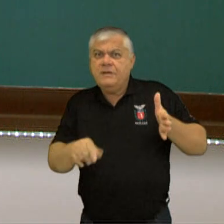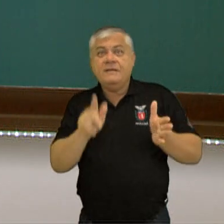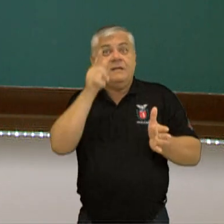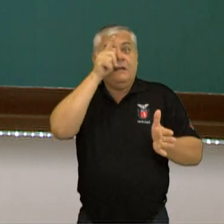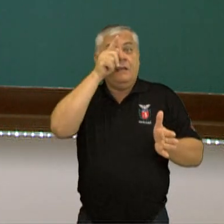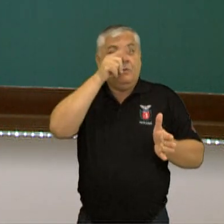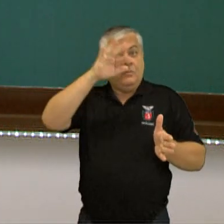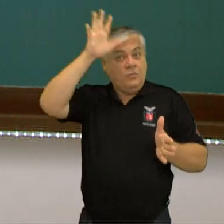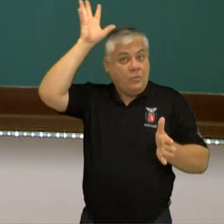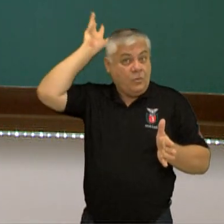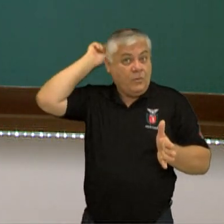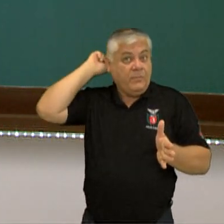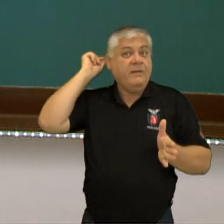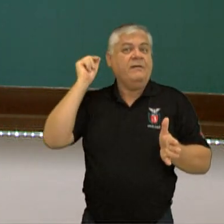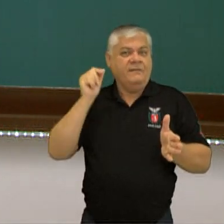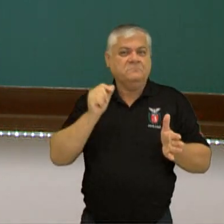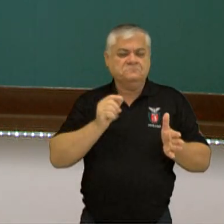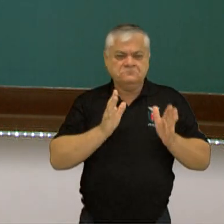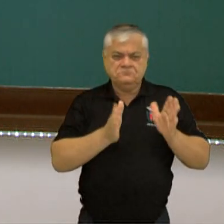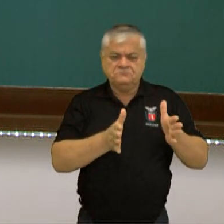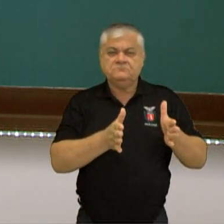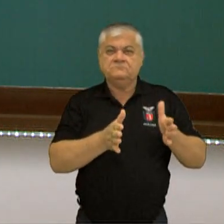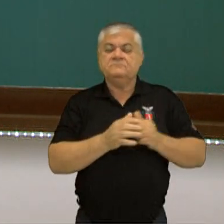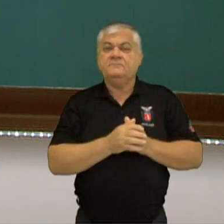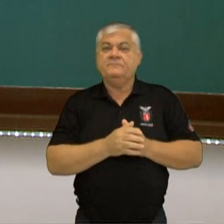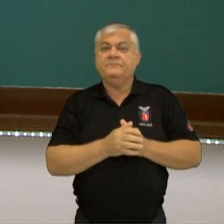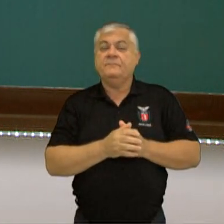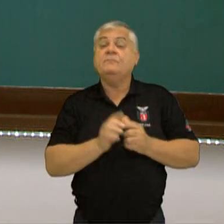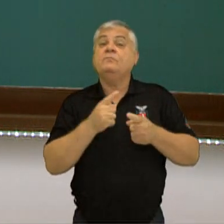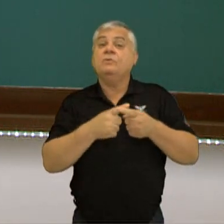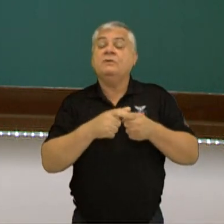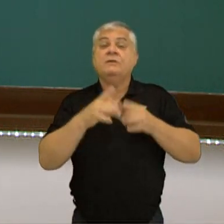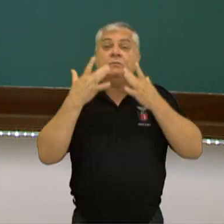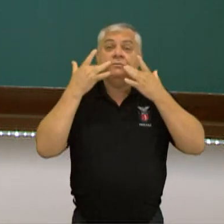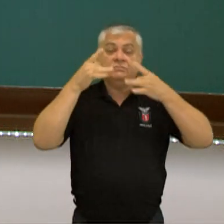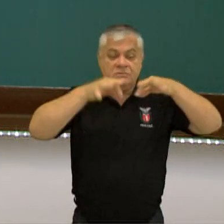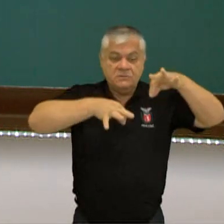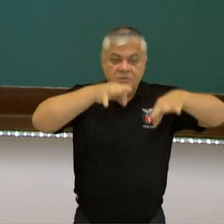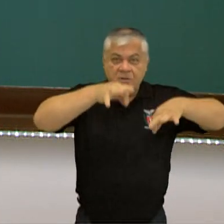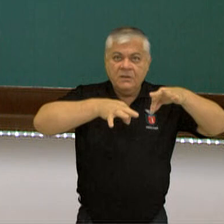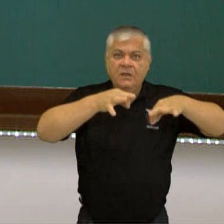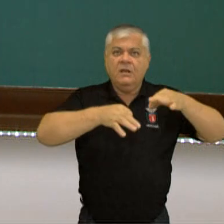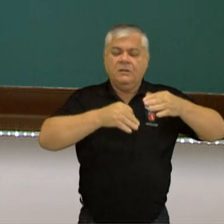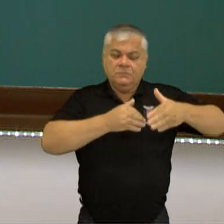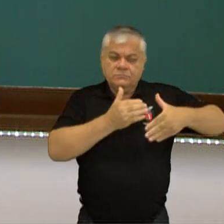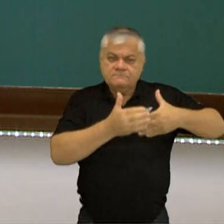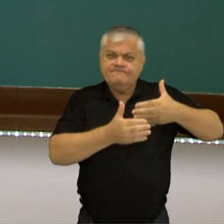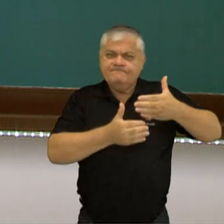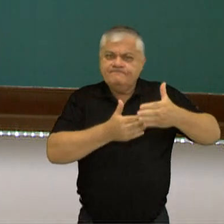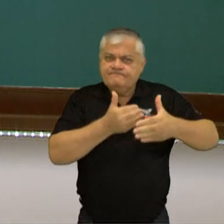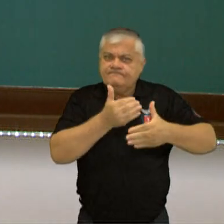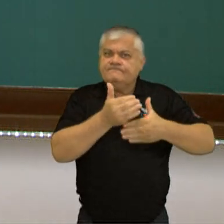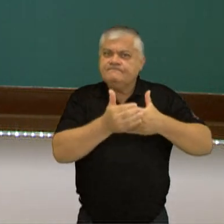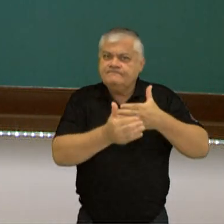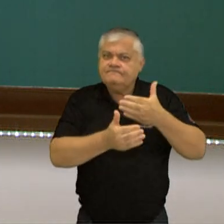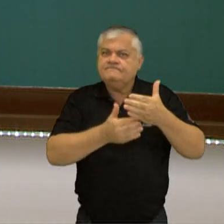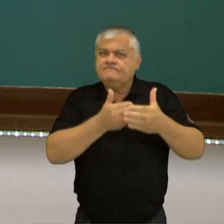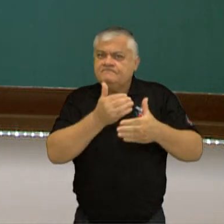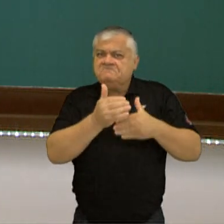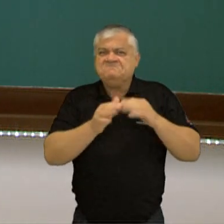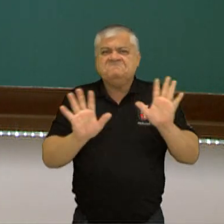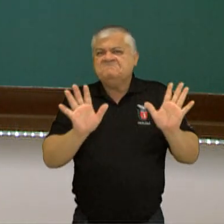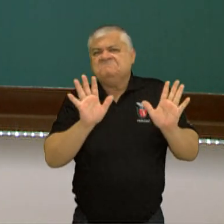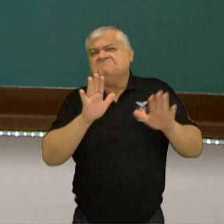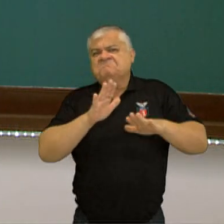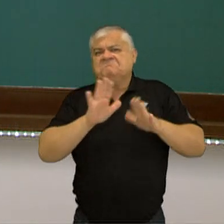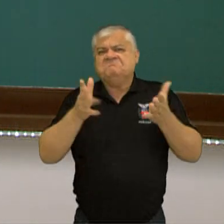greco-romana. Essa concepção, né? E o teatro vai vir para essa, ainda de maneira clandestina,